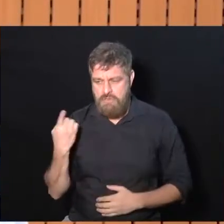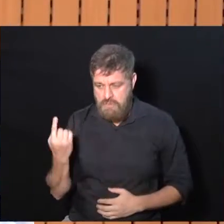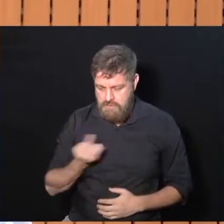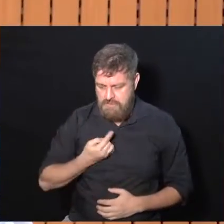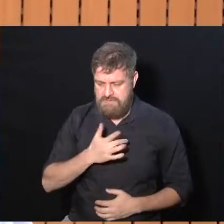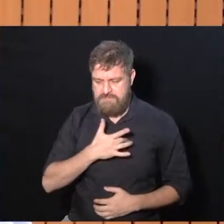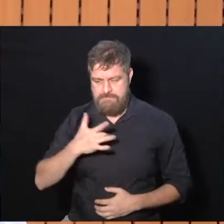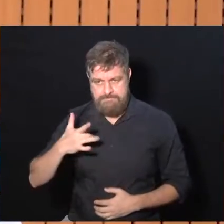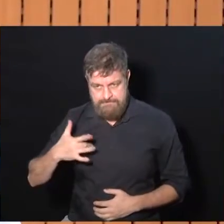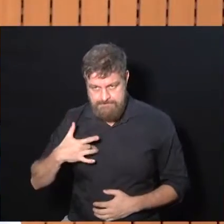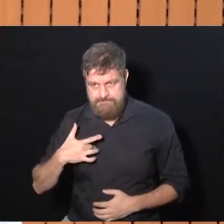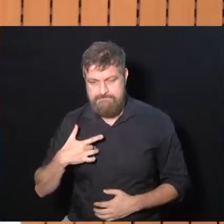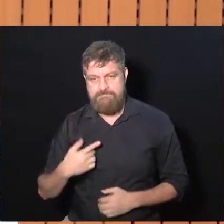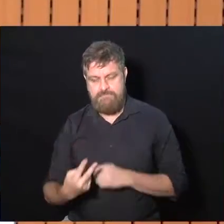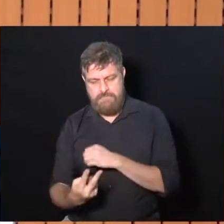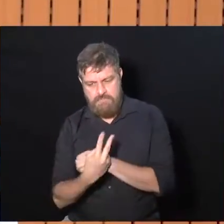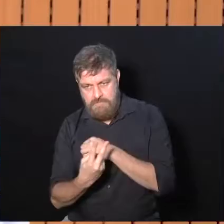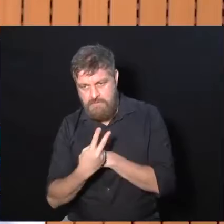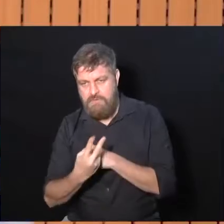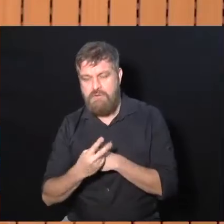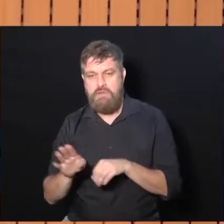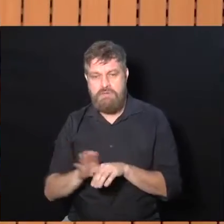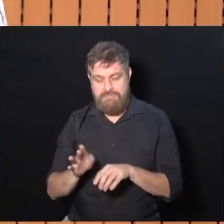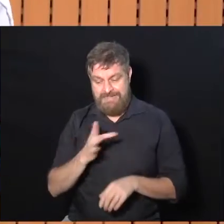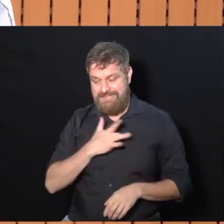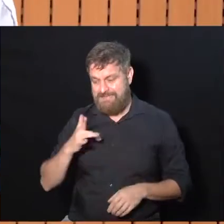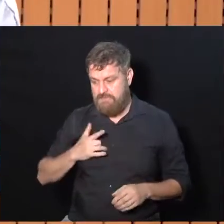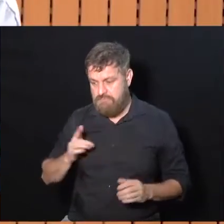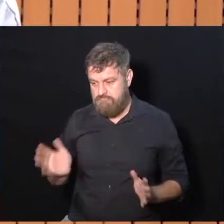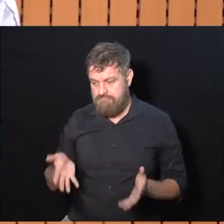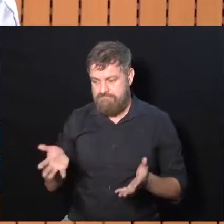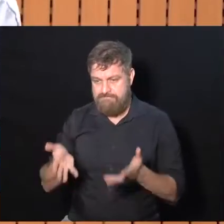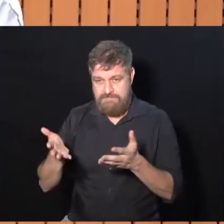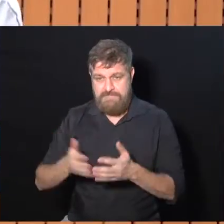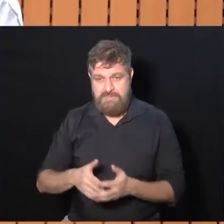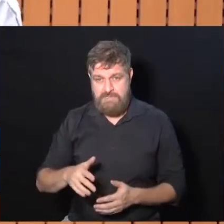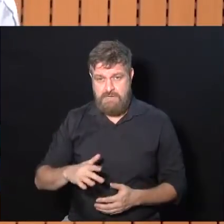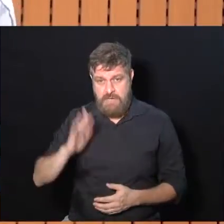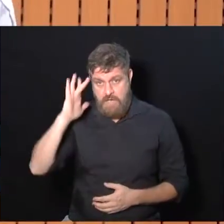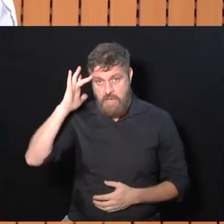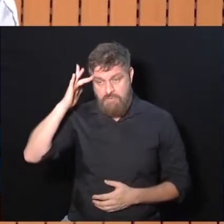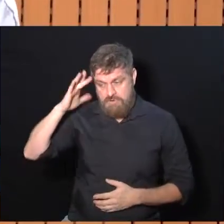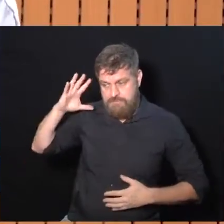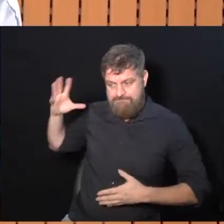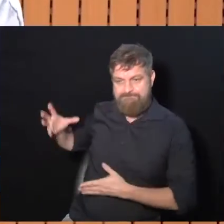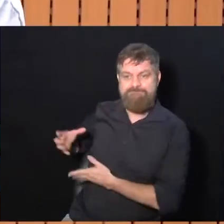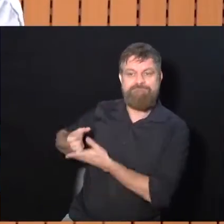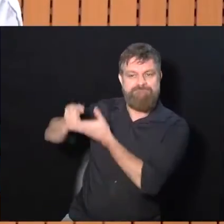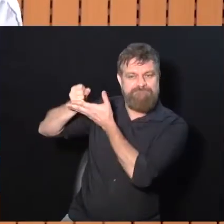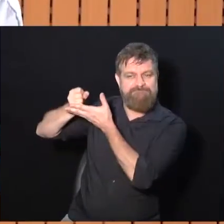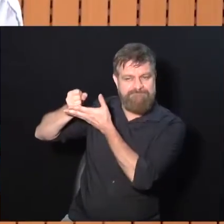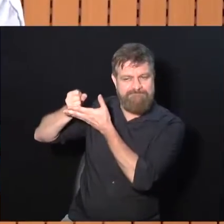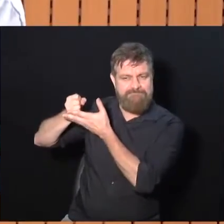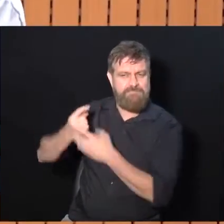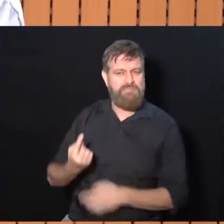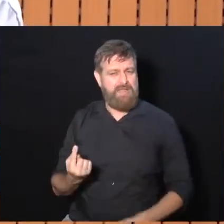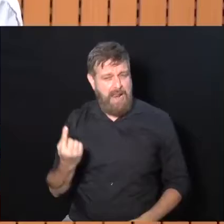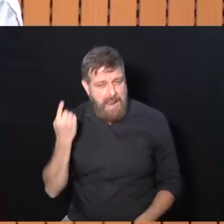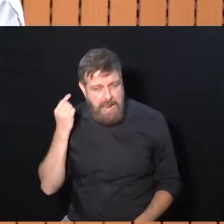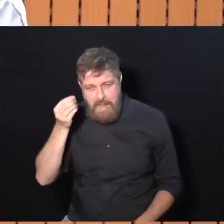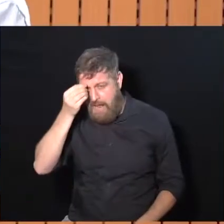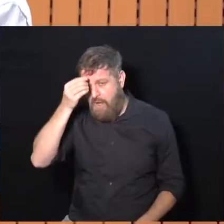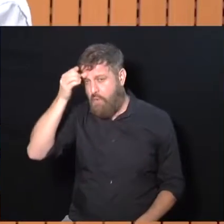tratamento de doenças e promoção da saúde. Eu acho que resgatar isso, esses valores,